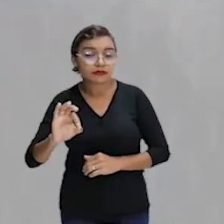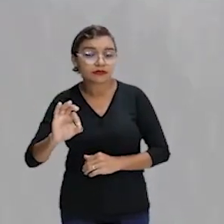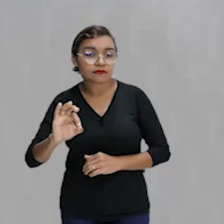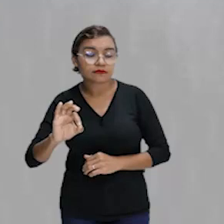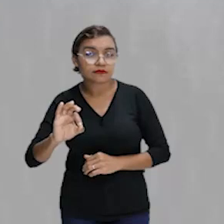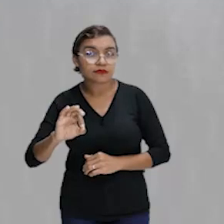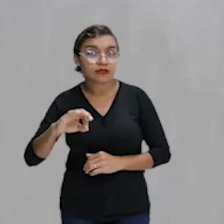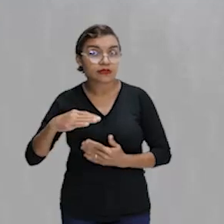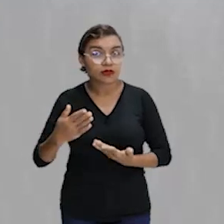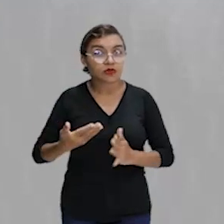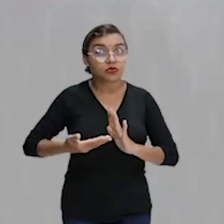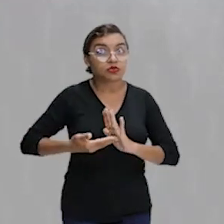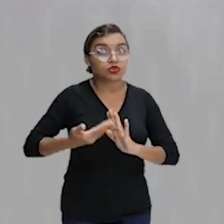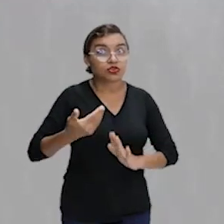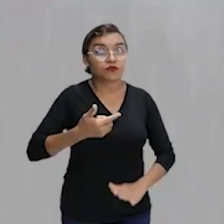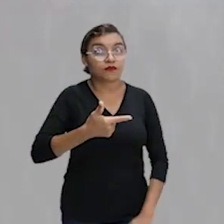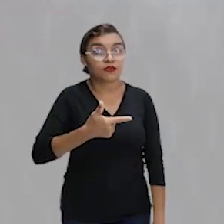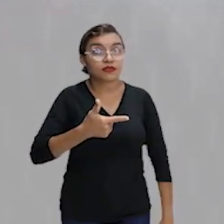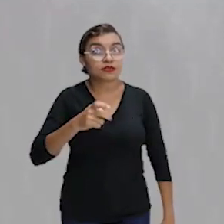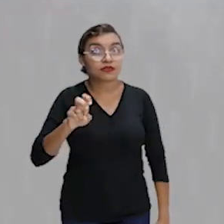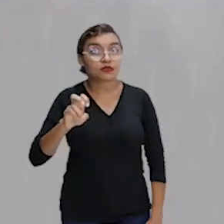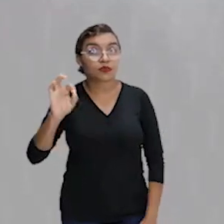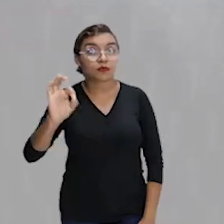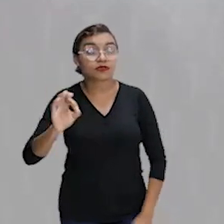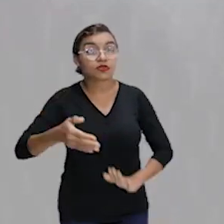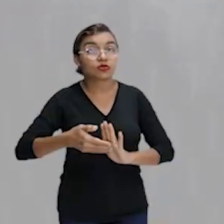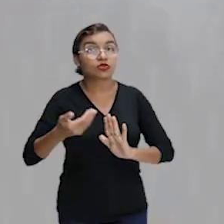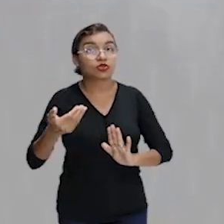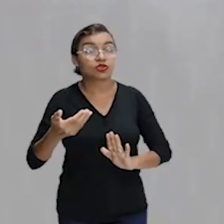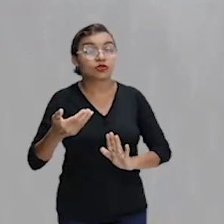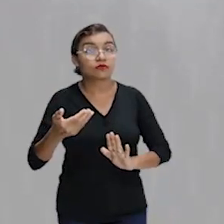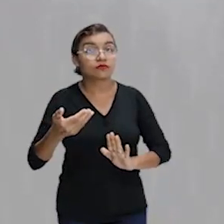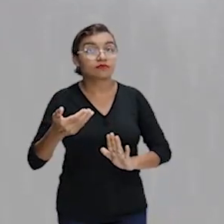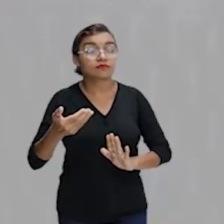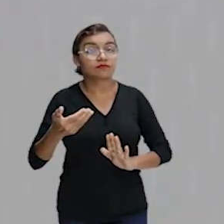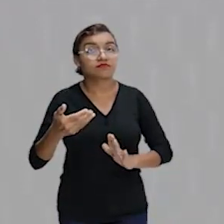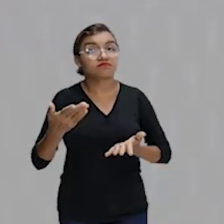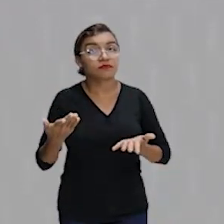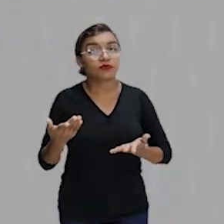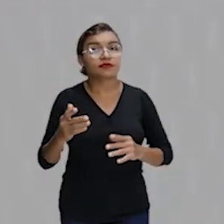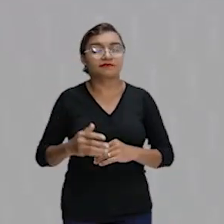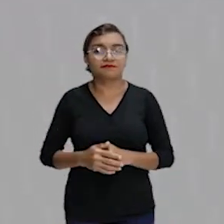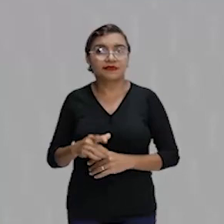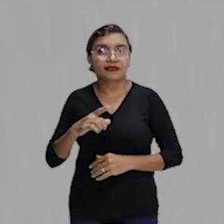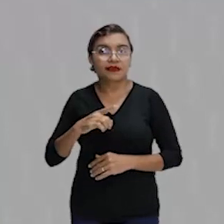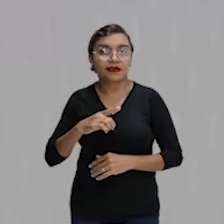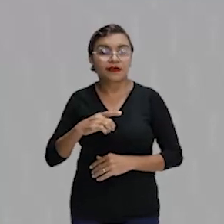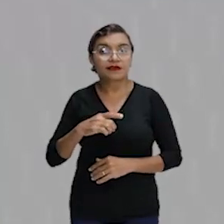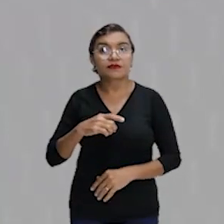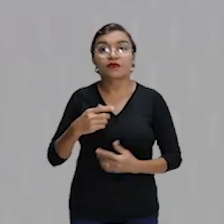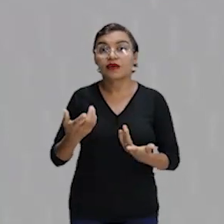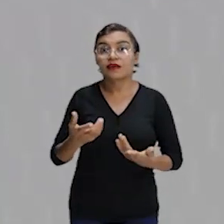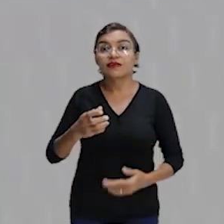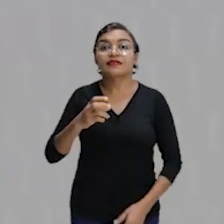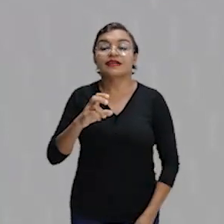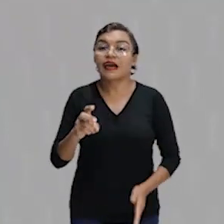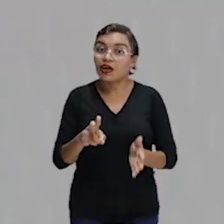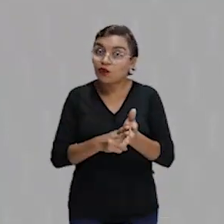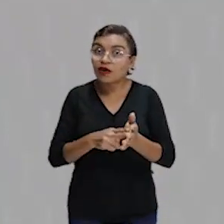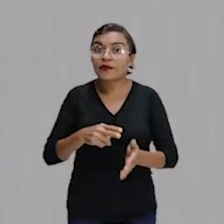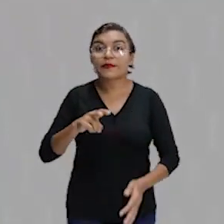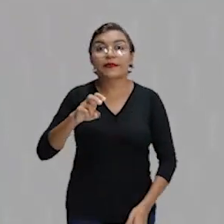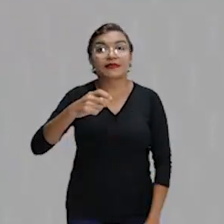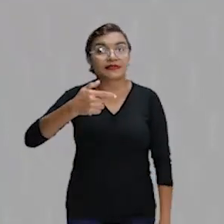eu tiro 25% dessa coisa, o que sobra para mim? Sobra 75%. Tá?